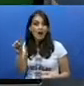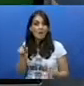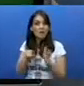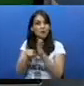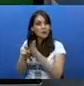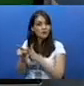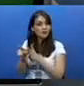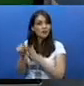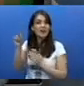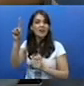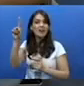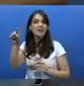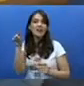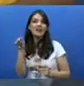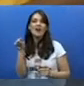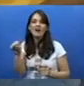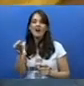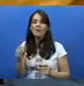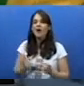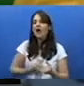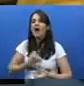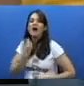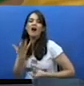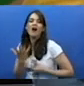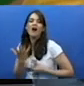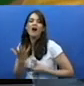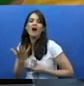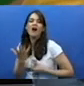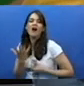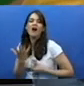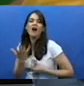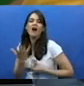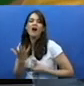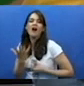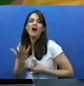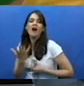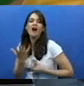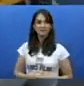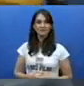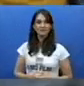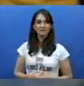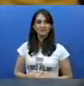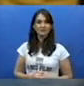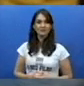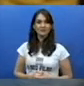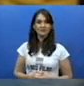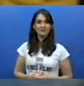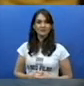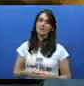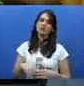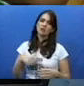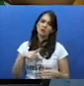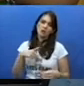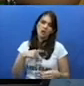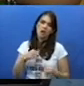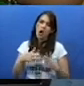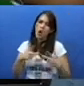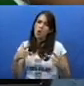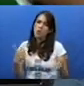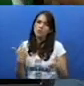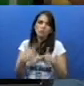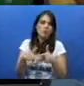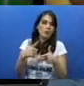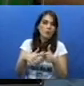de exclamação quando você quiser expressar um sentimento. Resolver alguns problemas do texto,